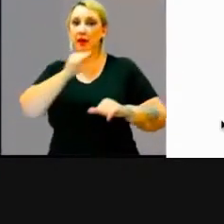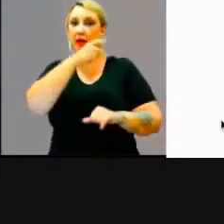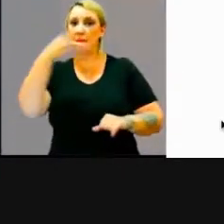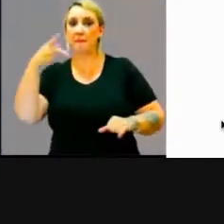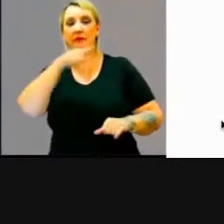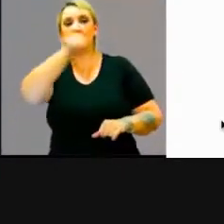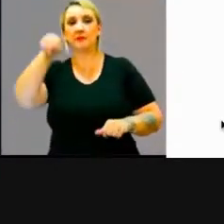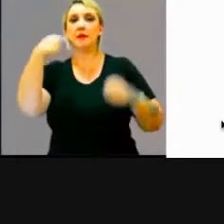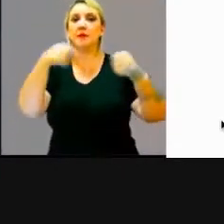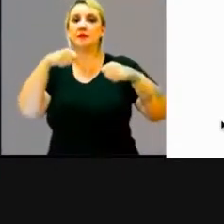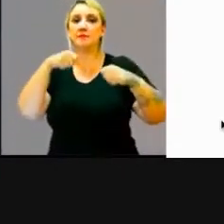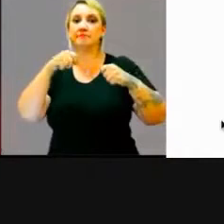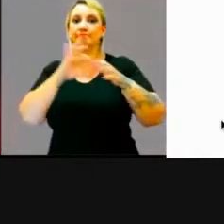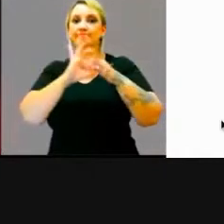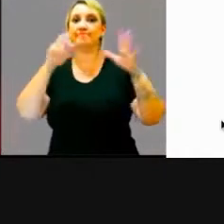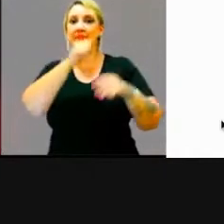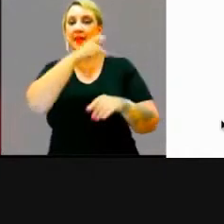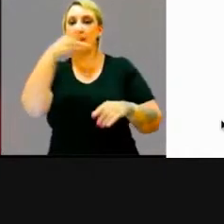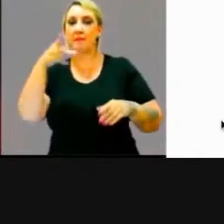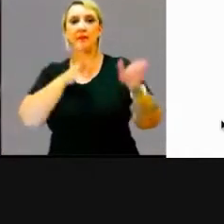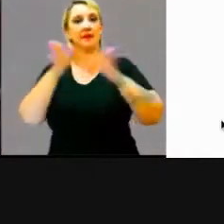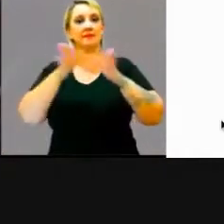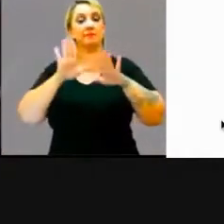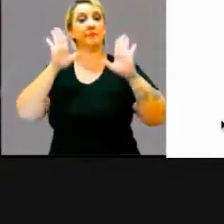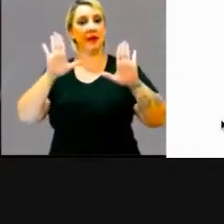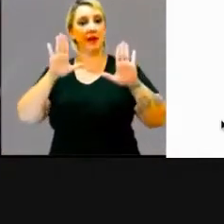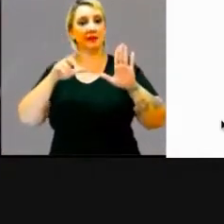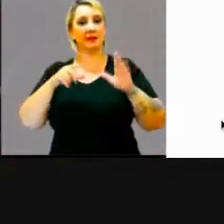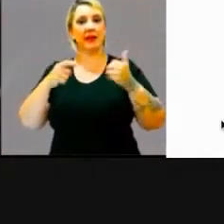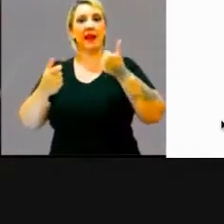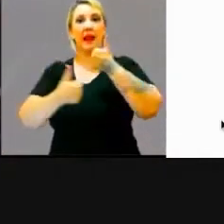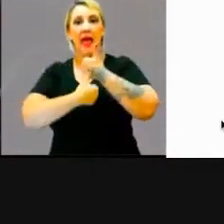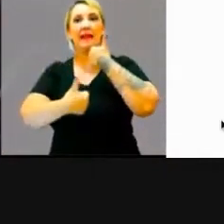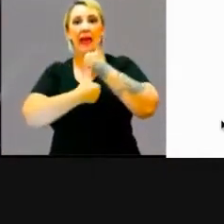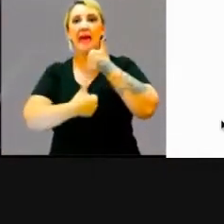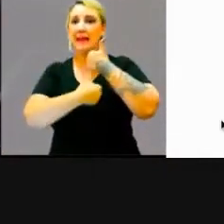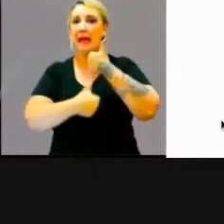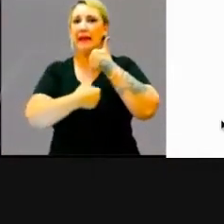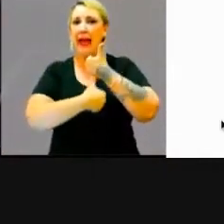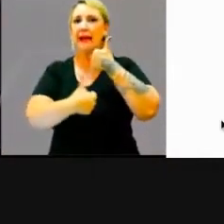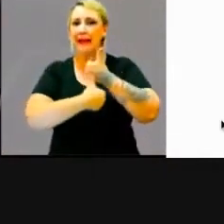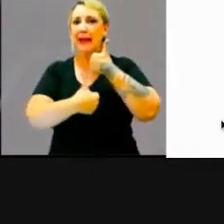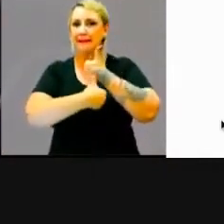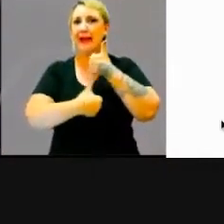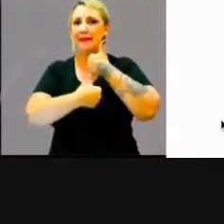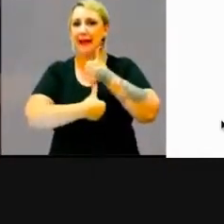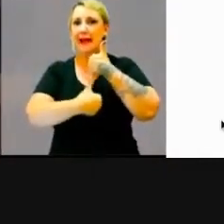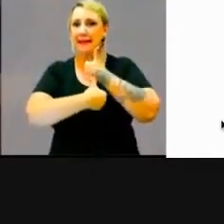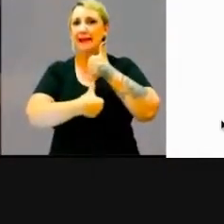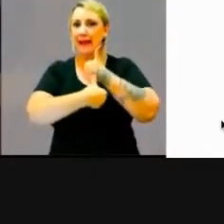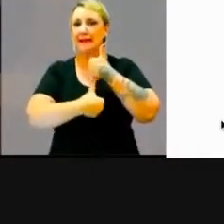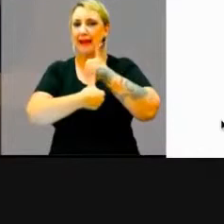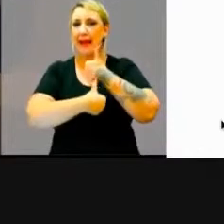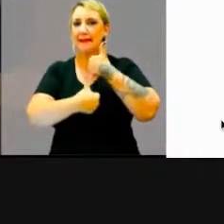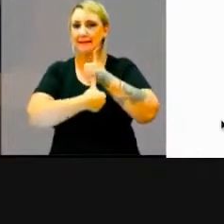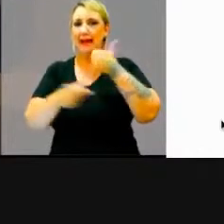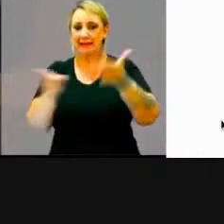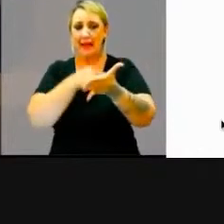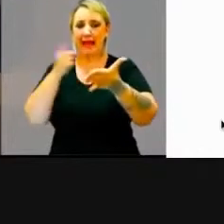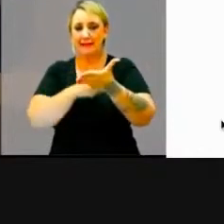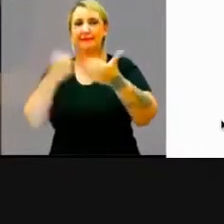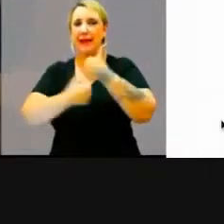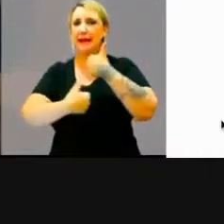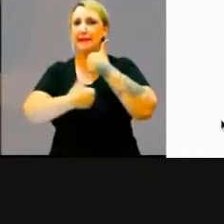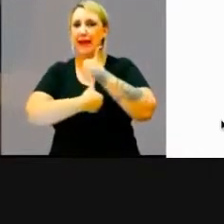Vocês precisam deixar esses apps acessíveis. Mas enquanto isso... Surge o texto. A web ainda não está preparada para pessoas com deficiências. Mas deveria estar. Eles também querem